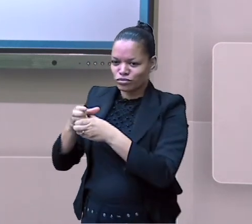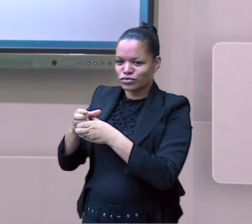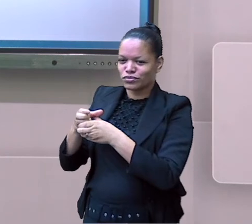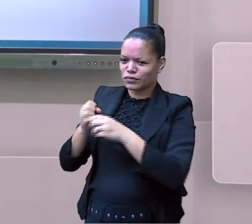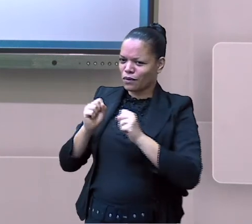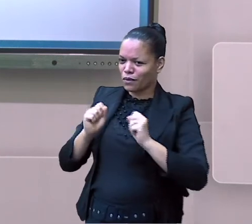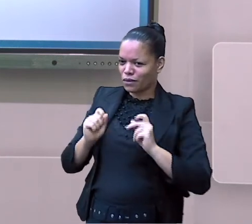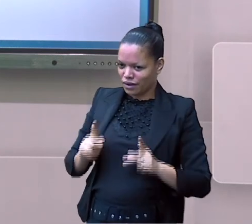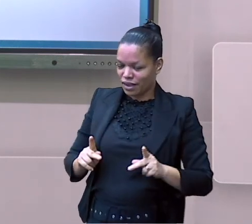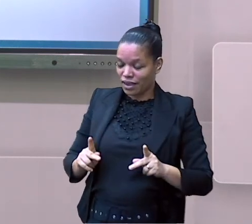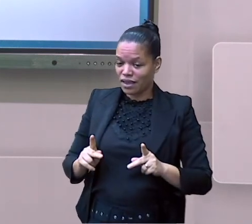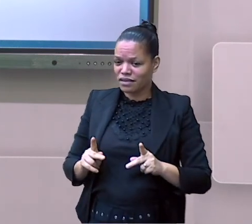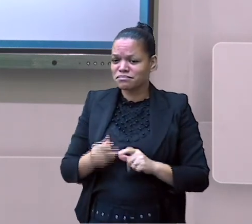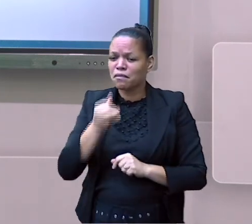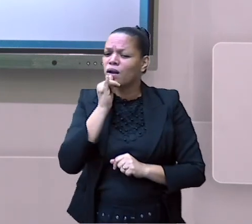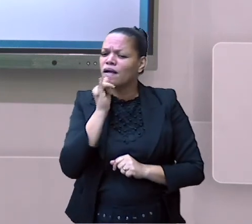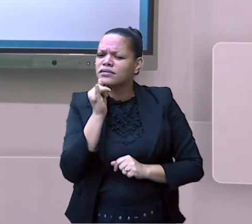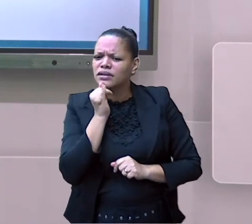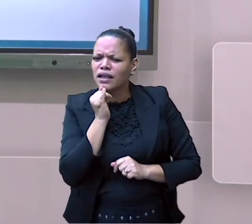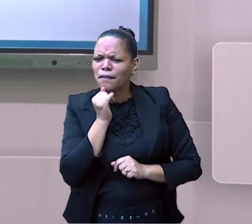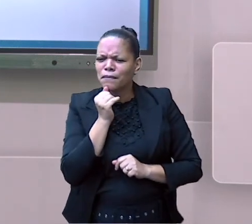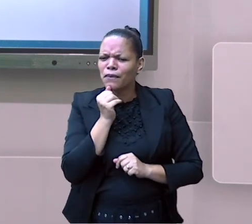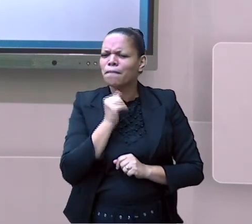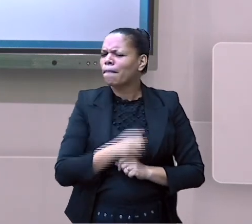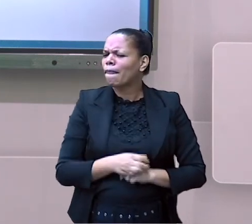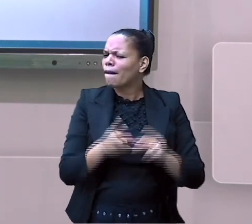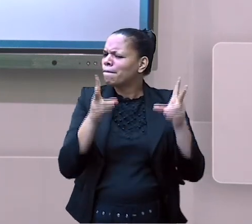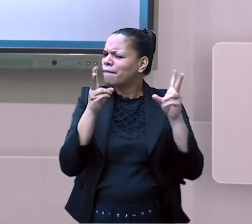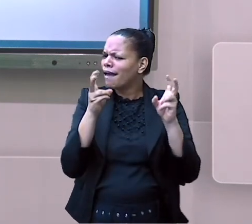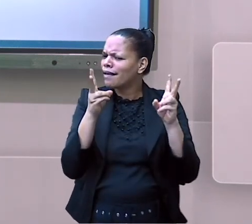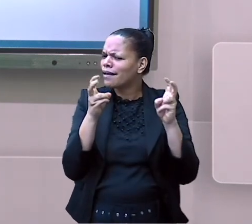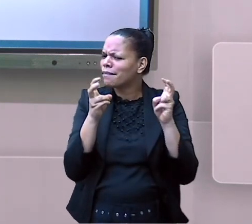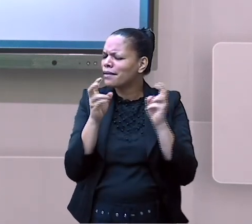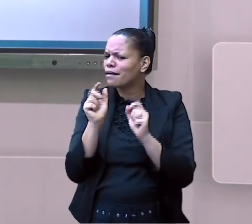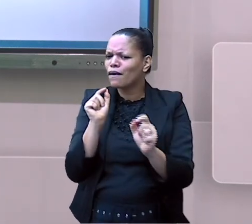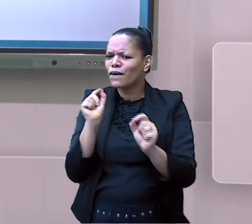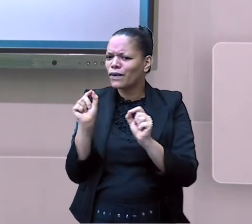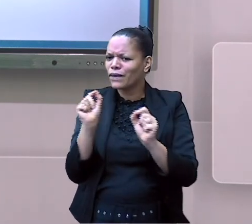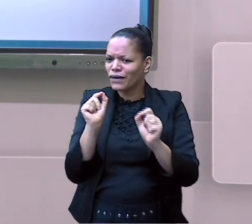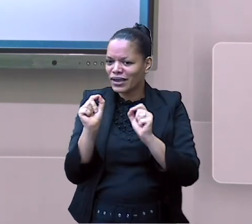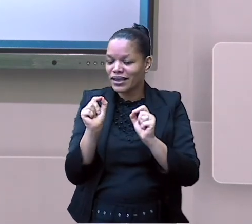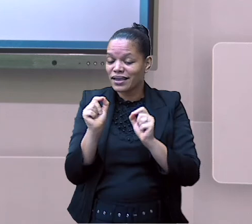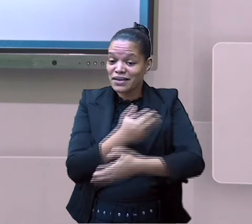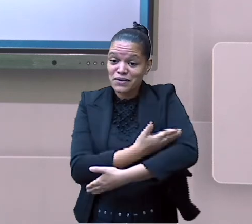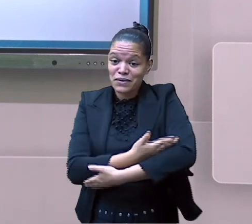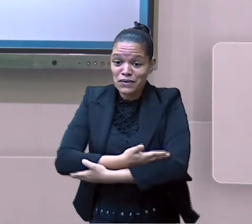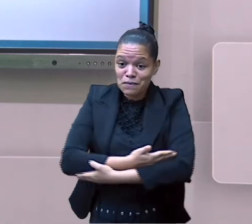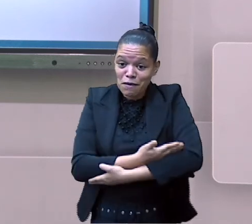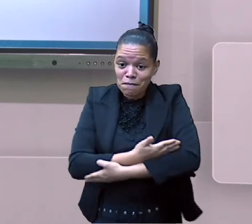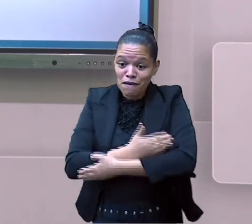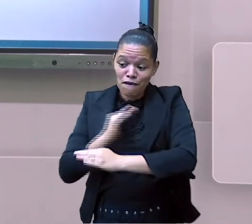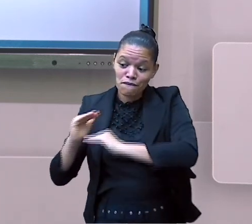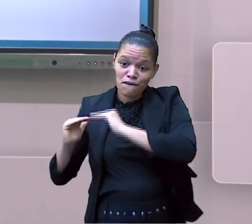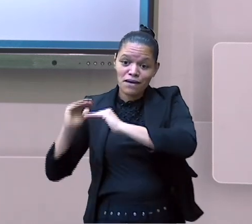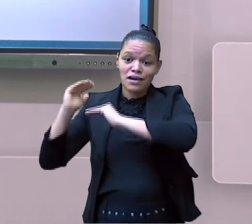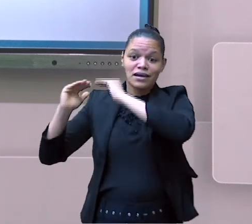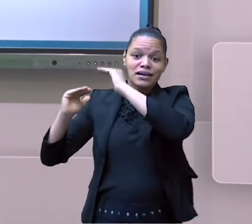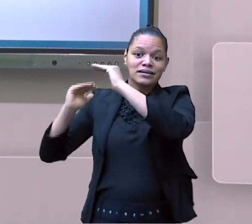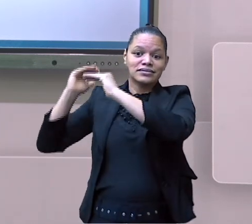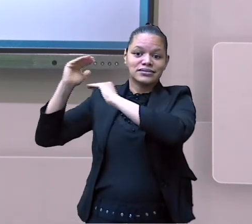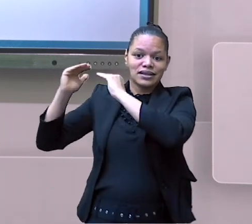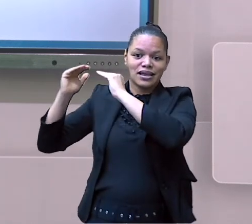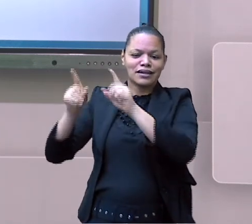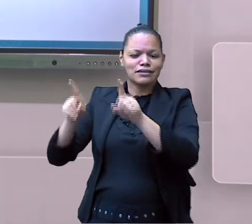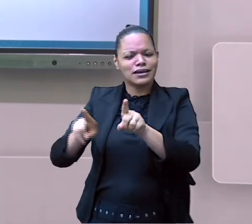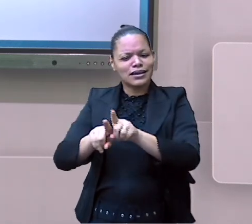desenvolvimento natural do ser humano, a quantidade de fruta também foi aumentando. Eu